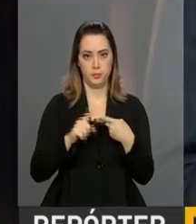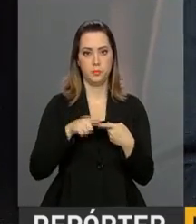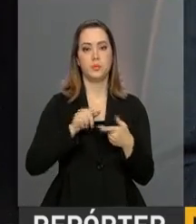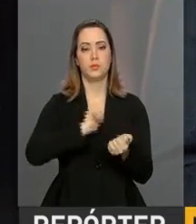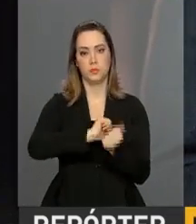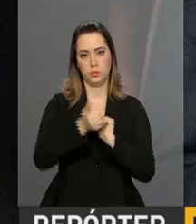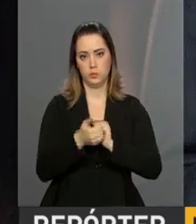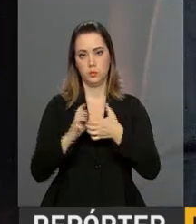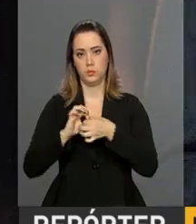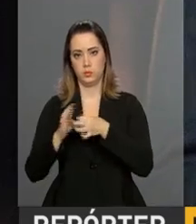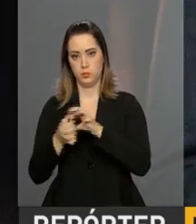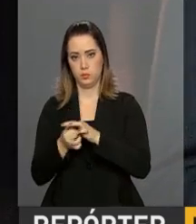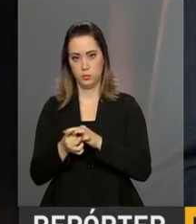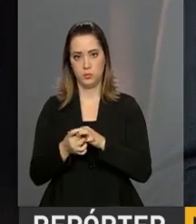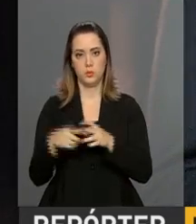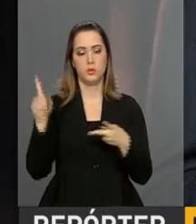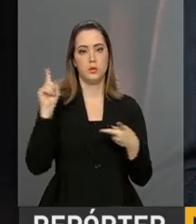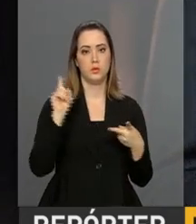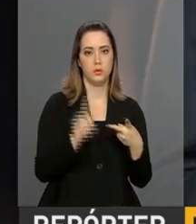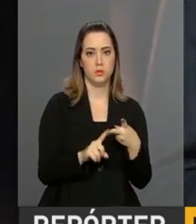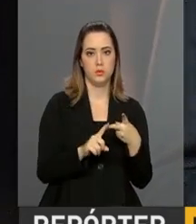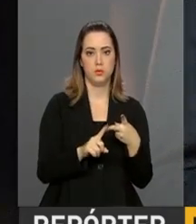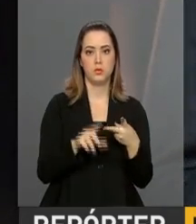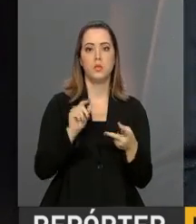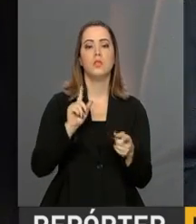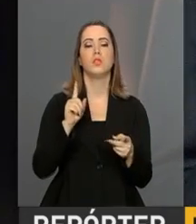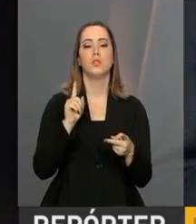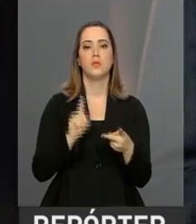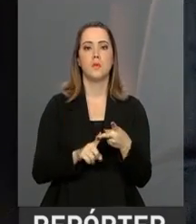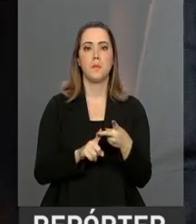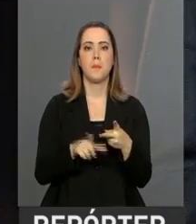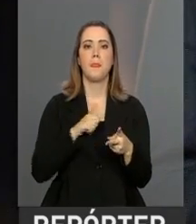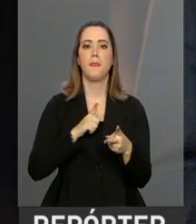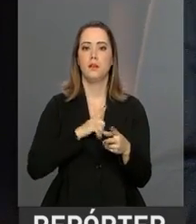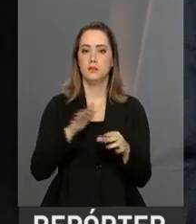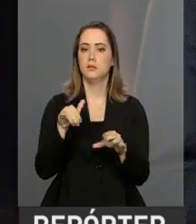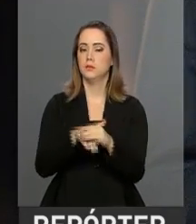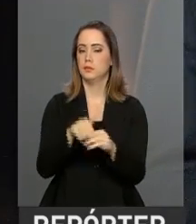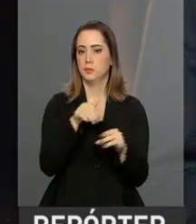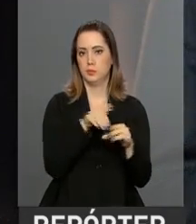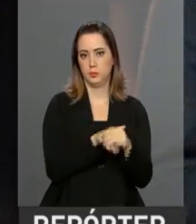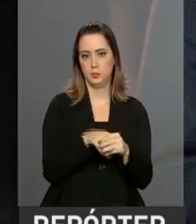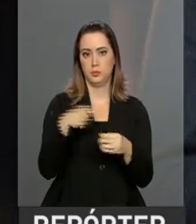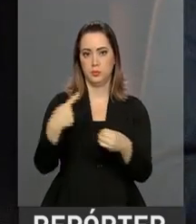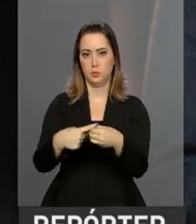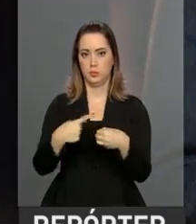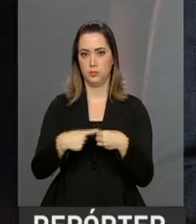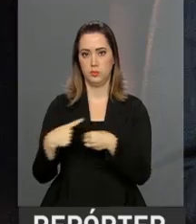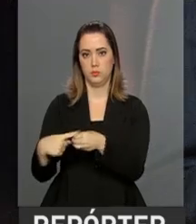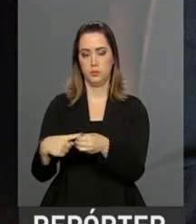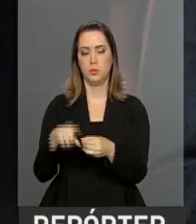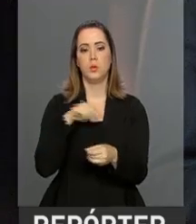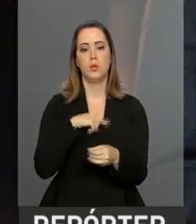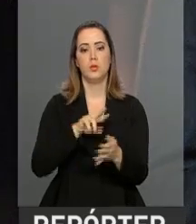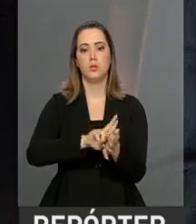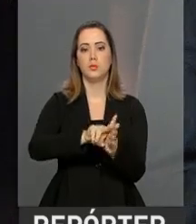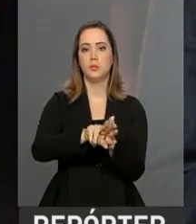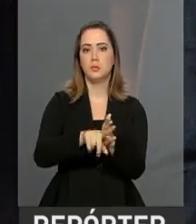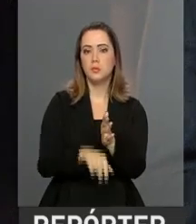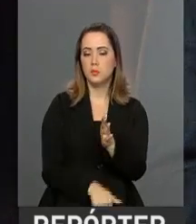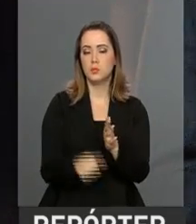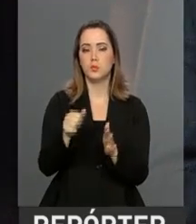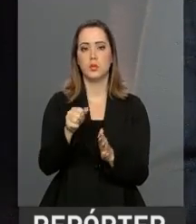Janeiro no mês que vem e depois principalmente por conta das eleições municipais quando boa parte dos